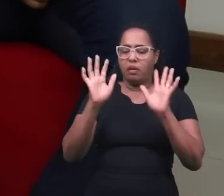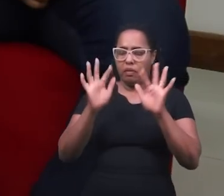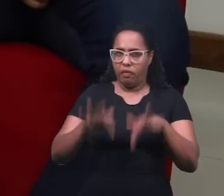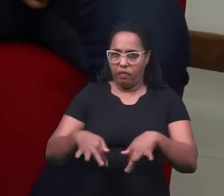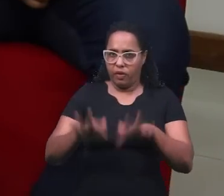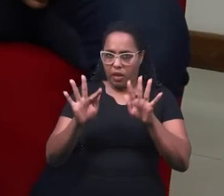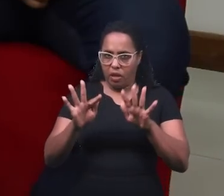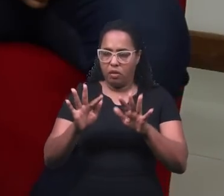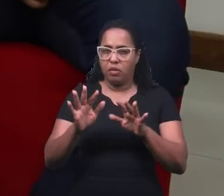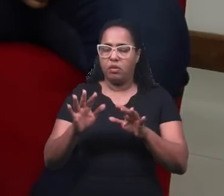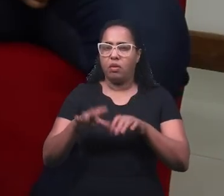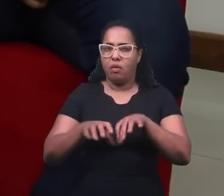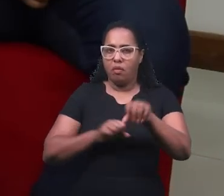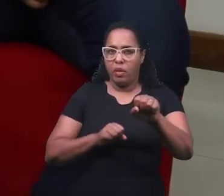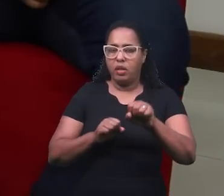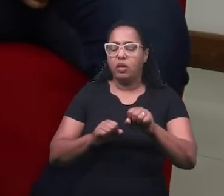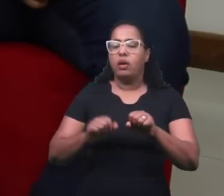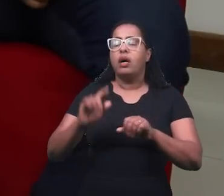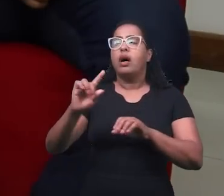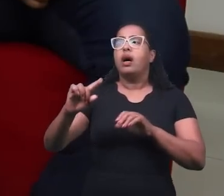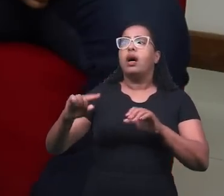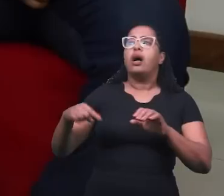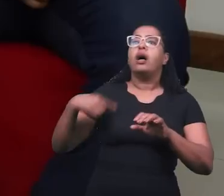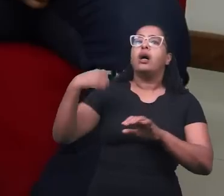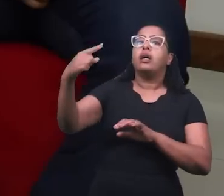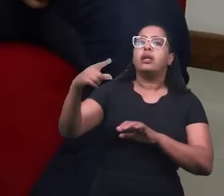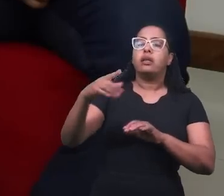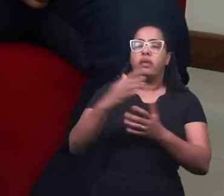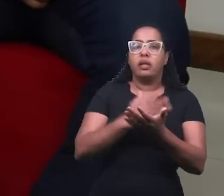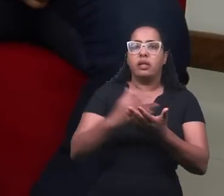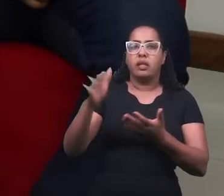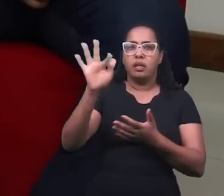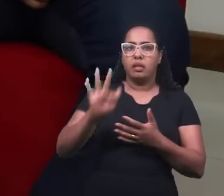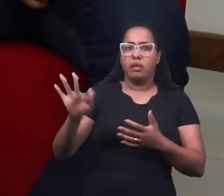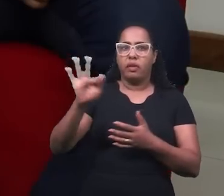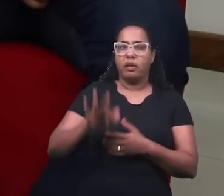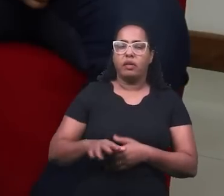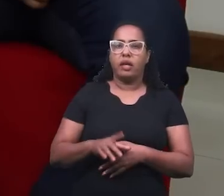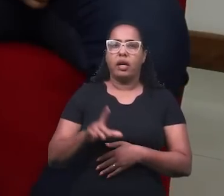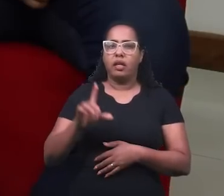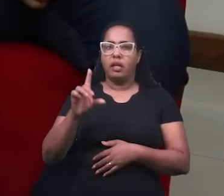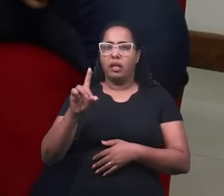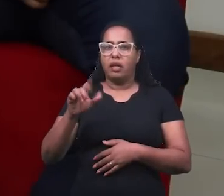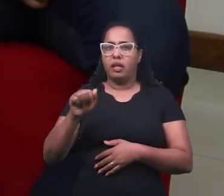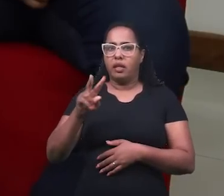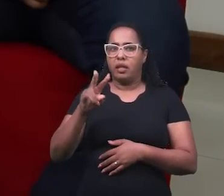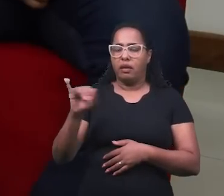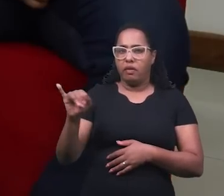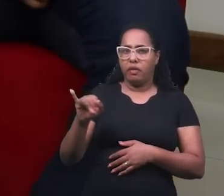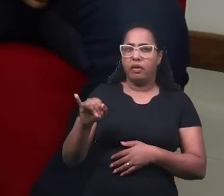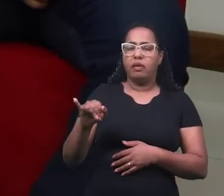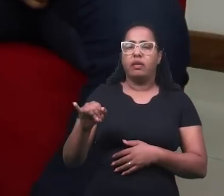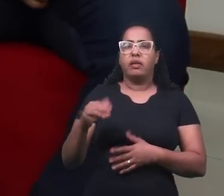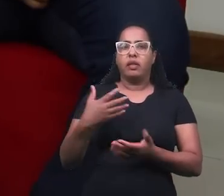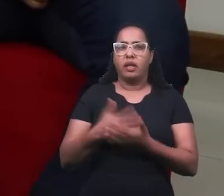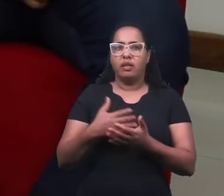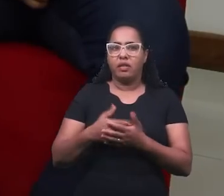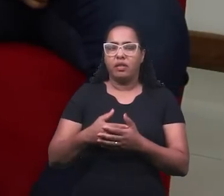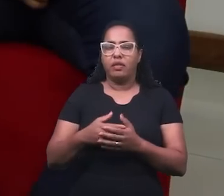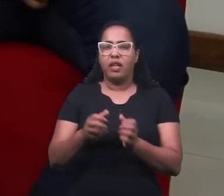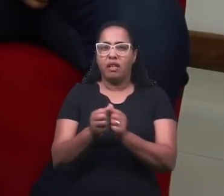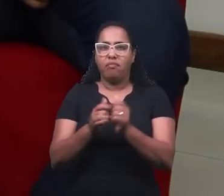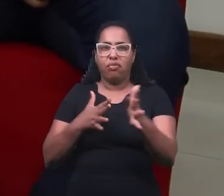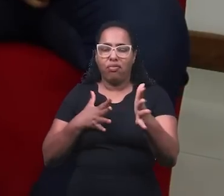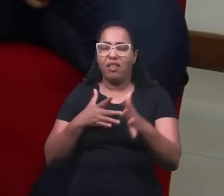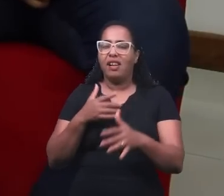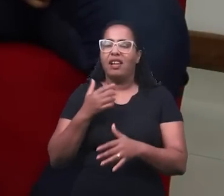fez o high school e ano que vem inicia a faculdade. O Davi ainda, né, está estudando, já fluente no inglês,